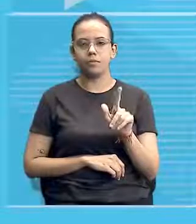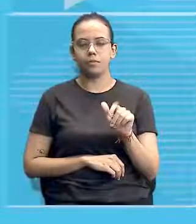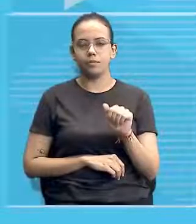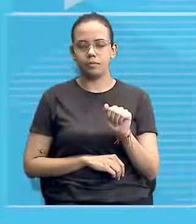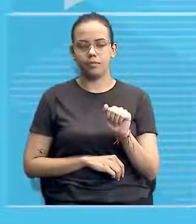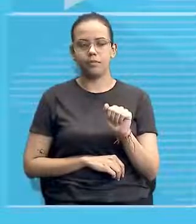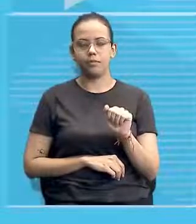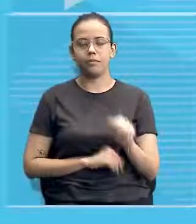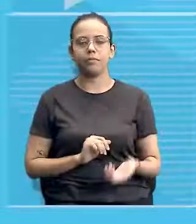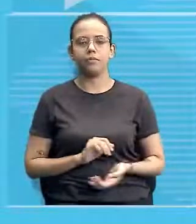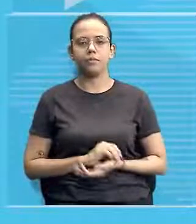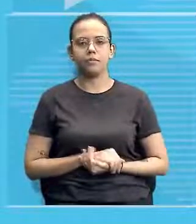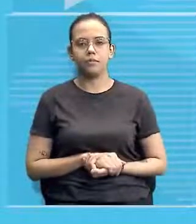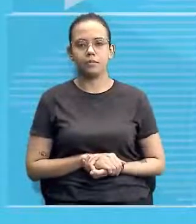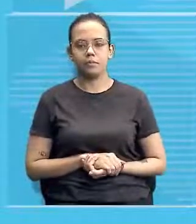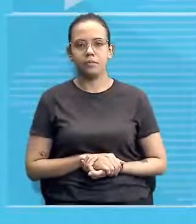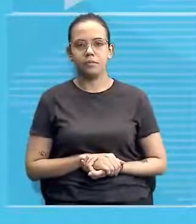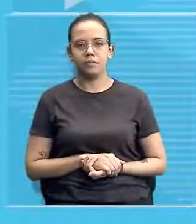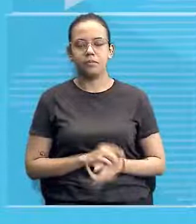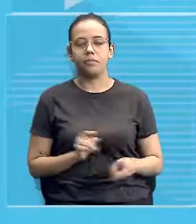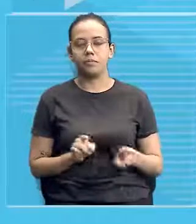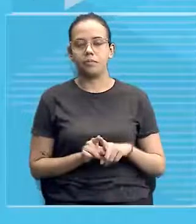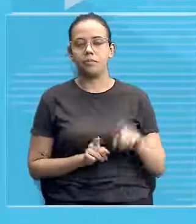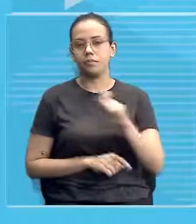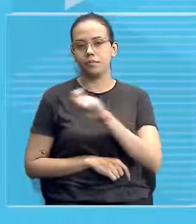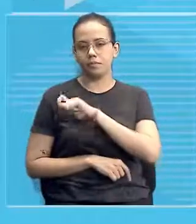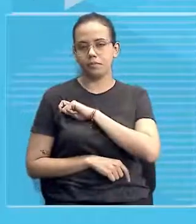Os alunos do grupo